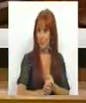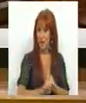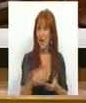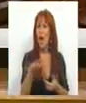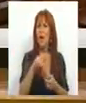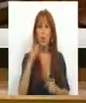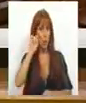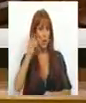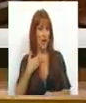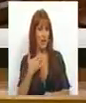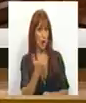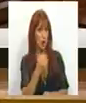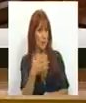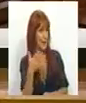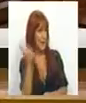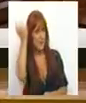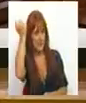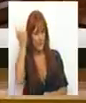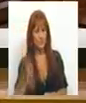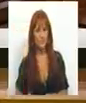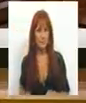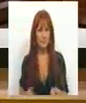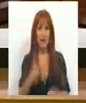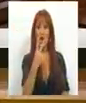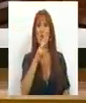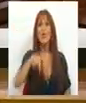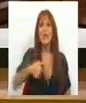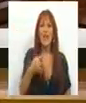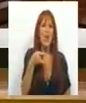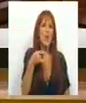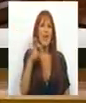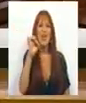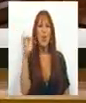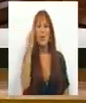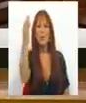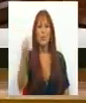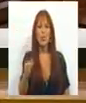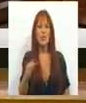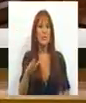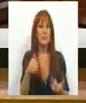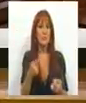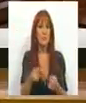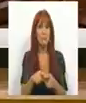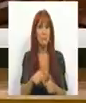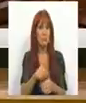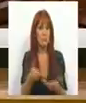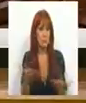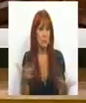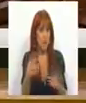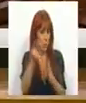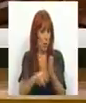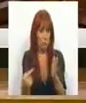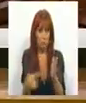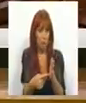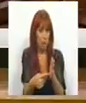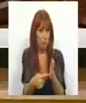De um déficit em 2015 de 2,98% sem efeito BANIF. Está no